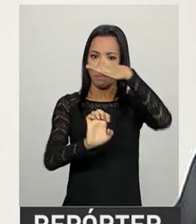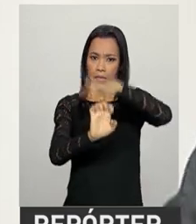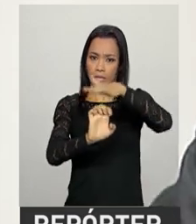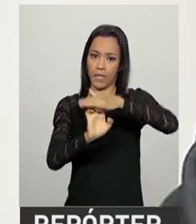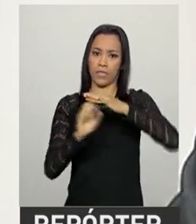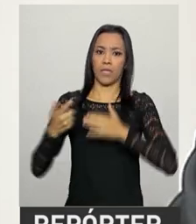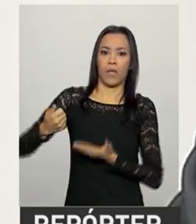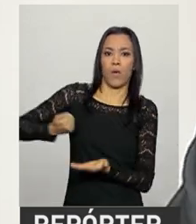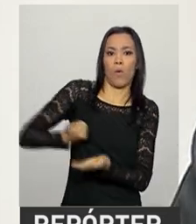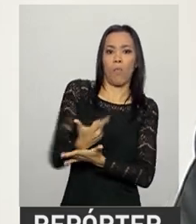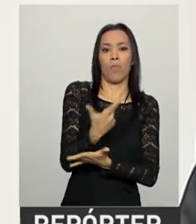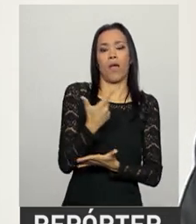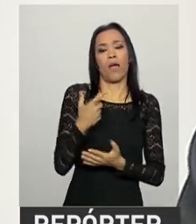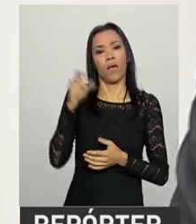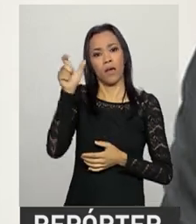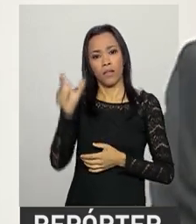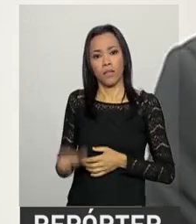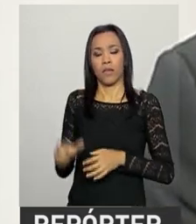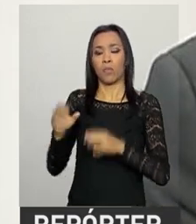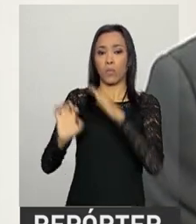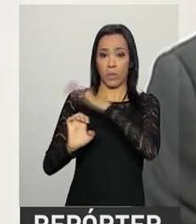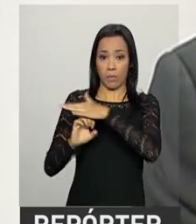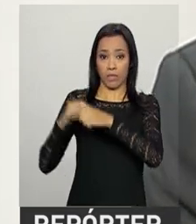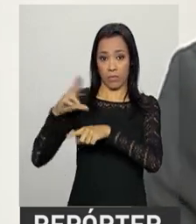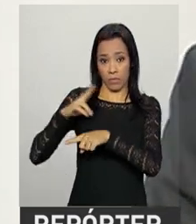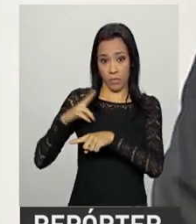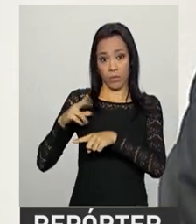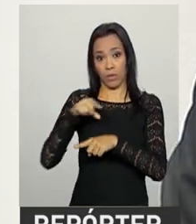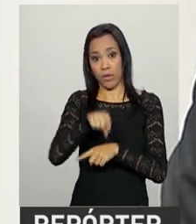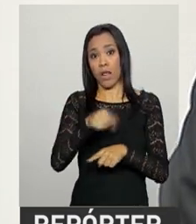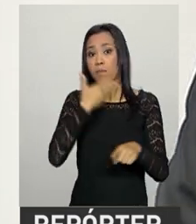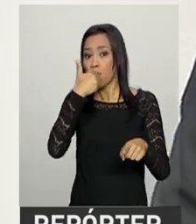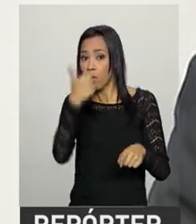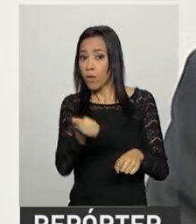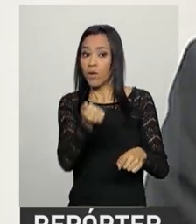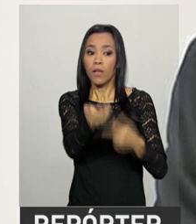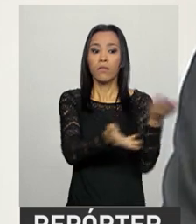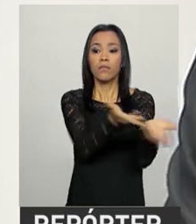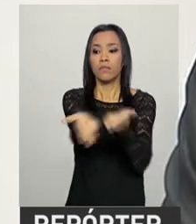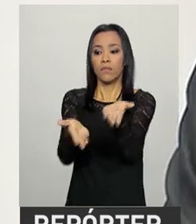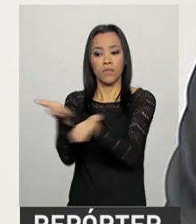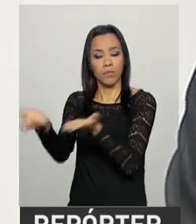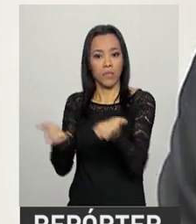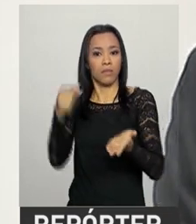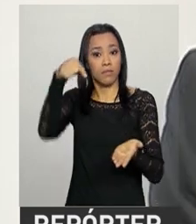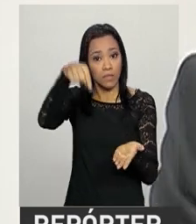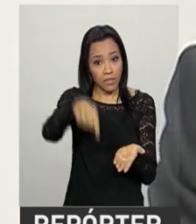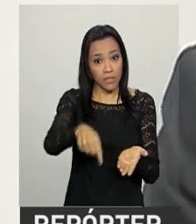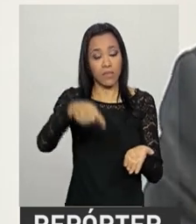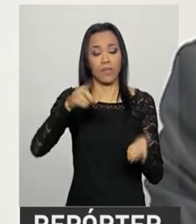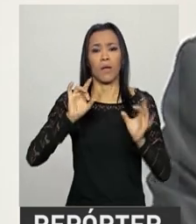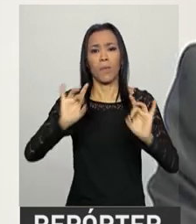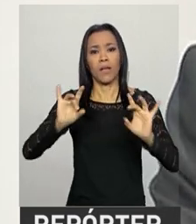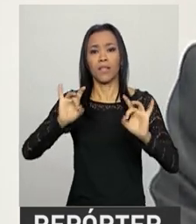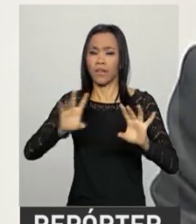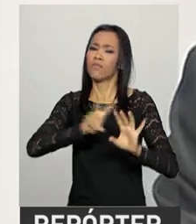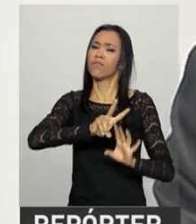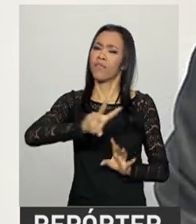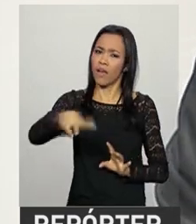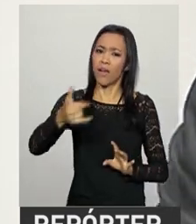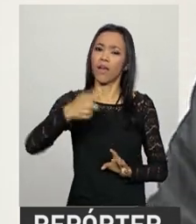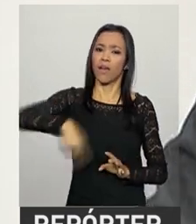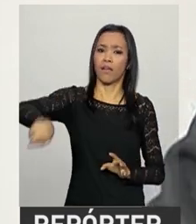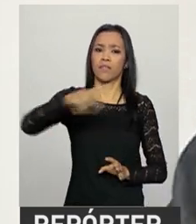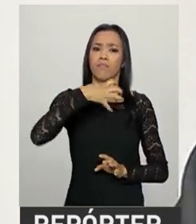por operadores mais eficientes e elas melhorem a qualidade do seu atendimento, né, essa melhora da qualidade vai se refletir na